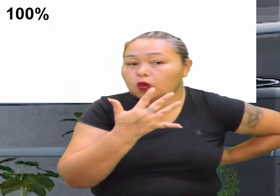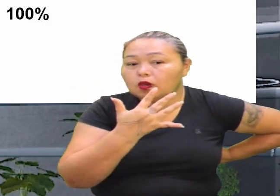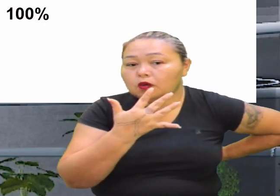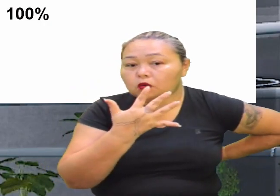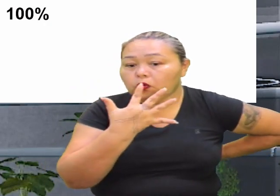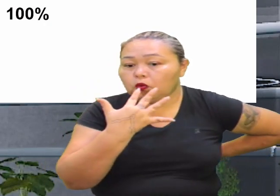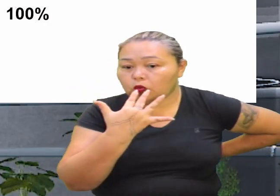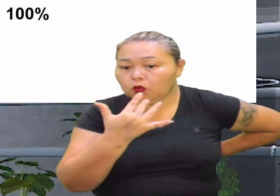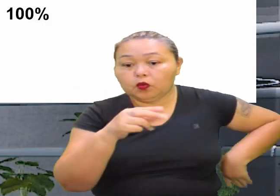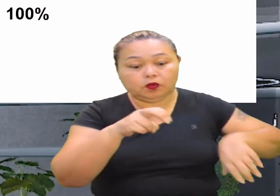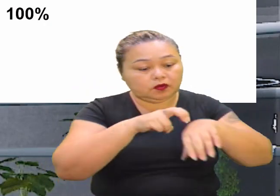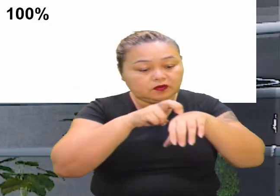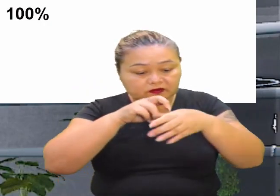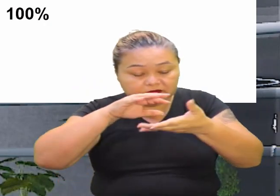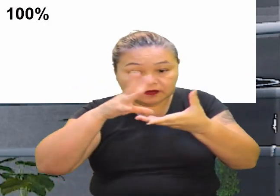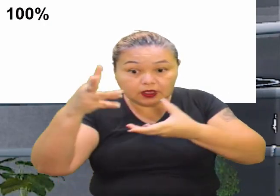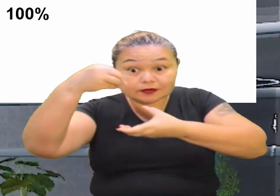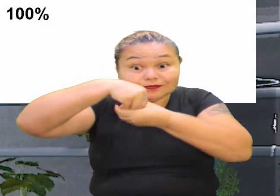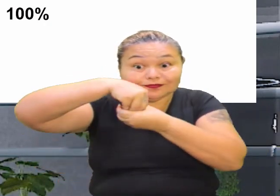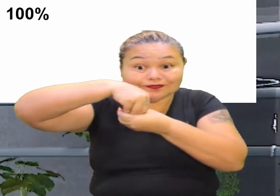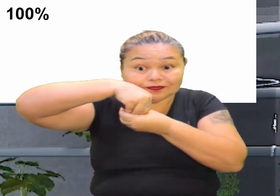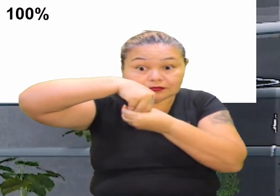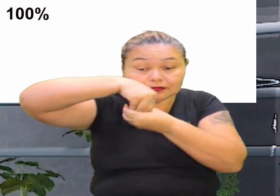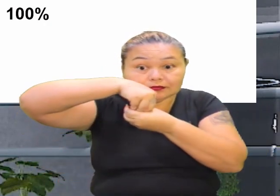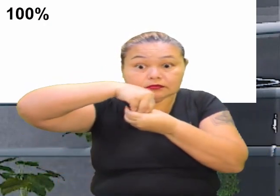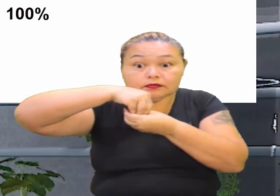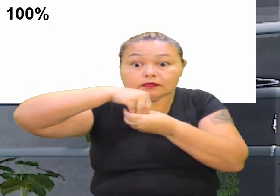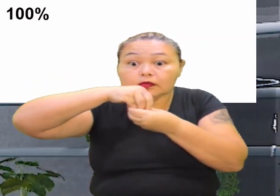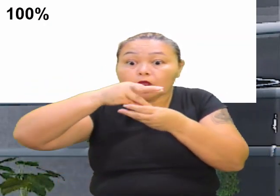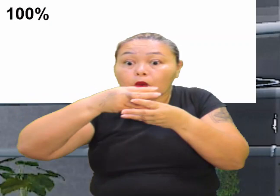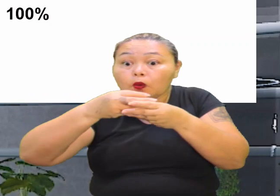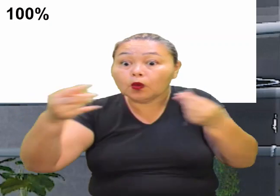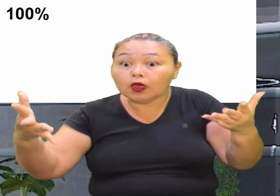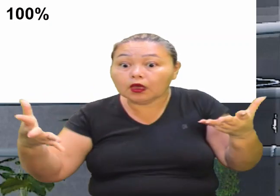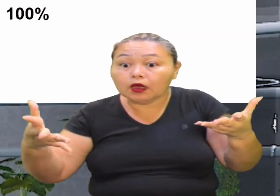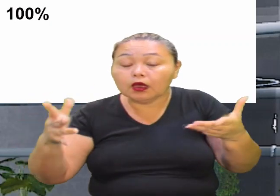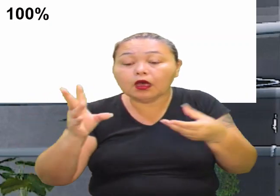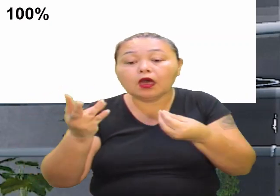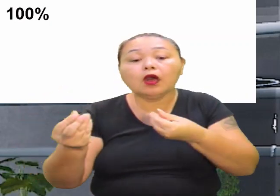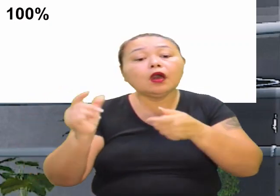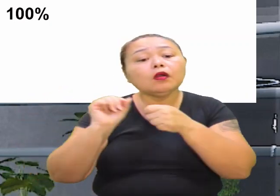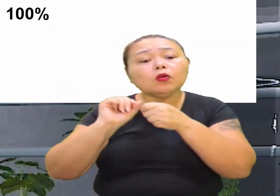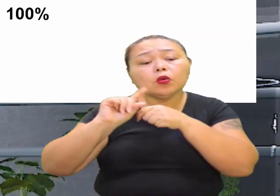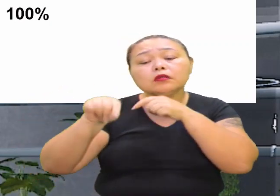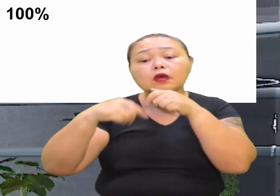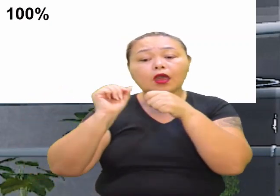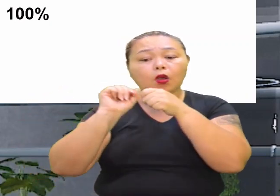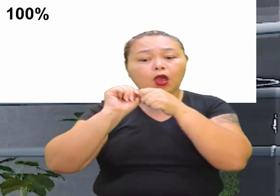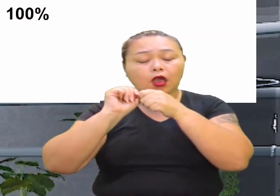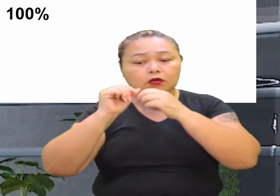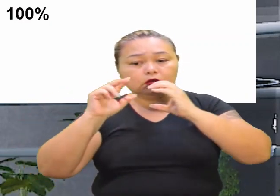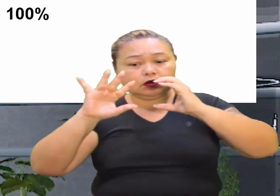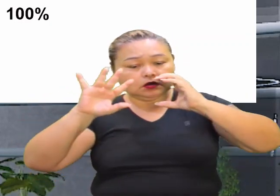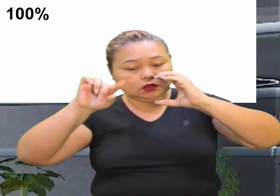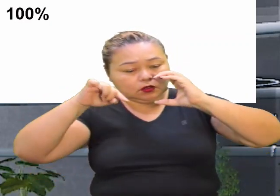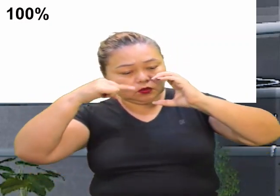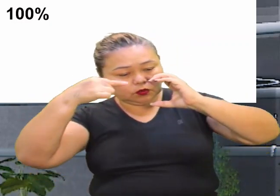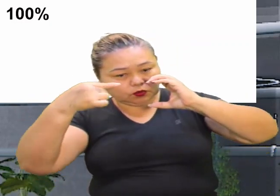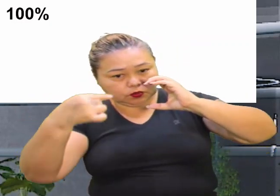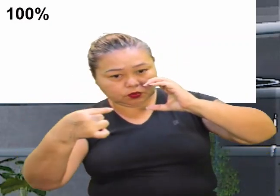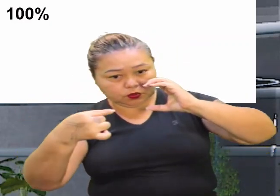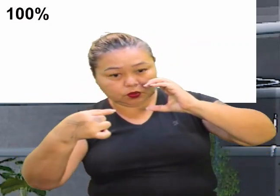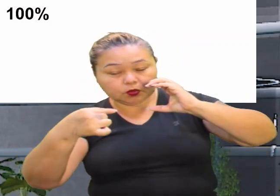suprimida. Só que quando eu faço autofecundação, o que é autofecundação, professor? É quando eu pego